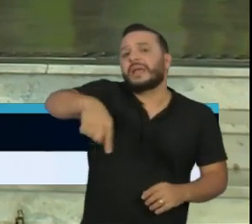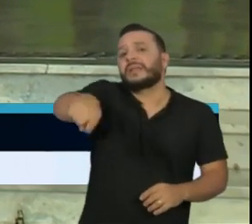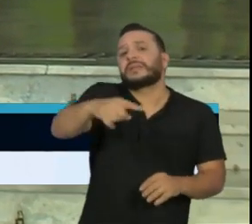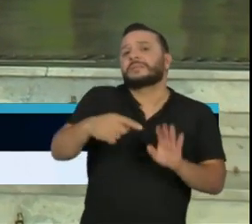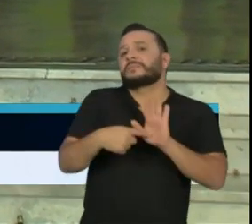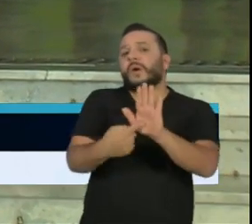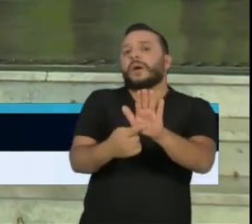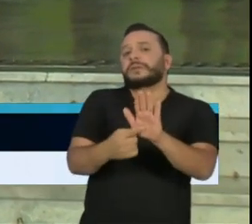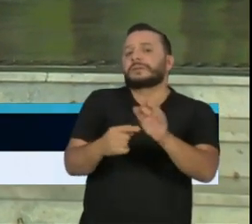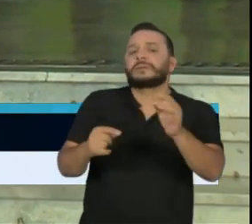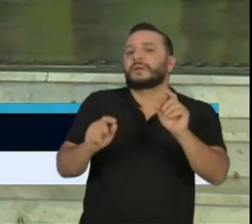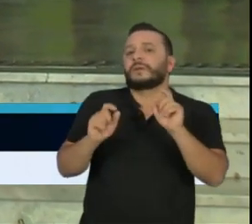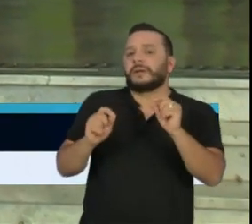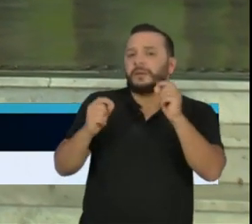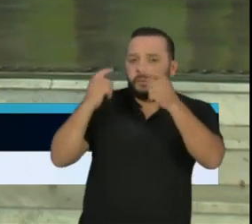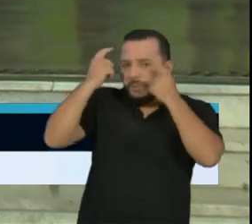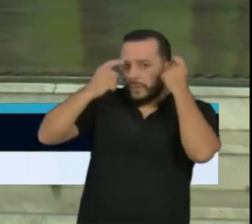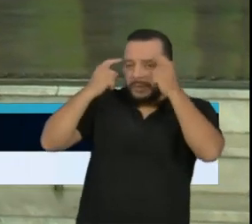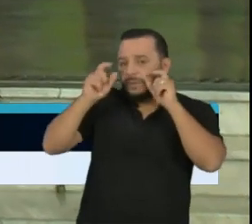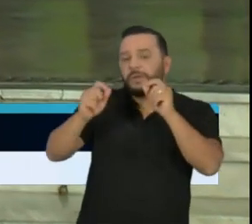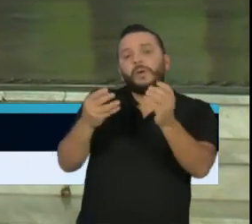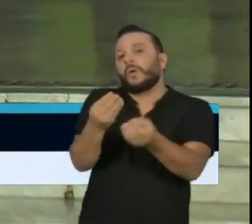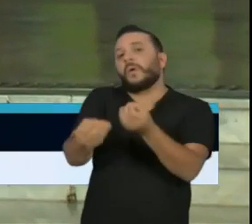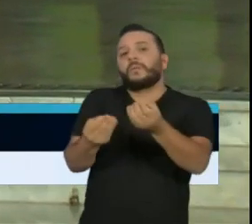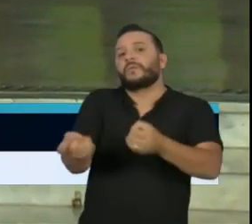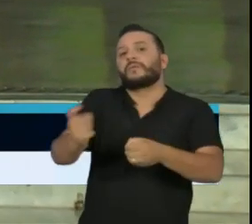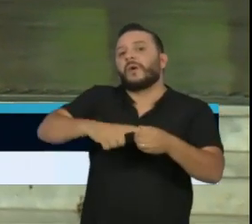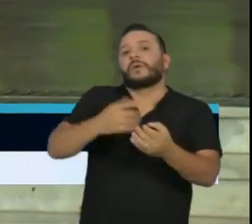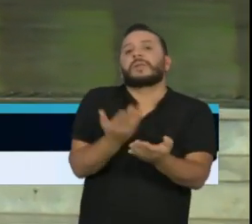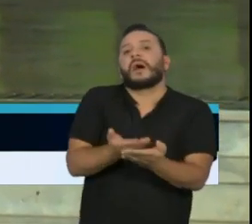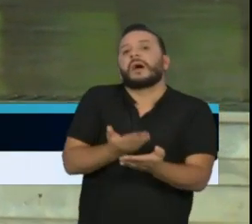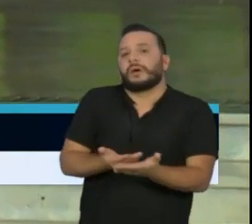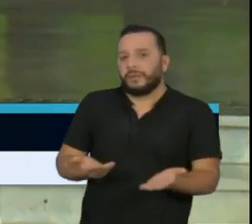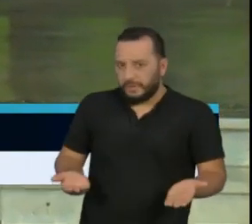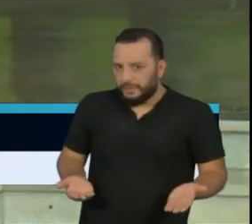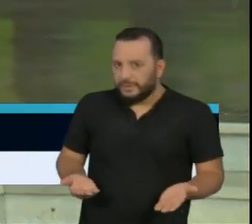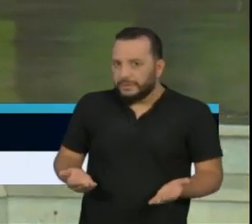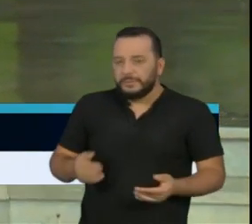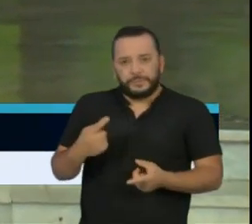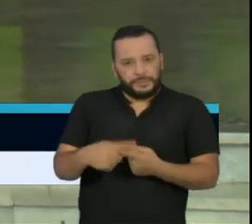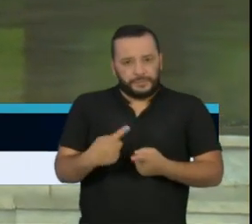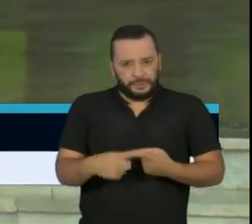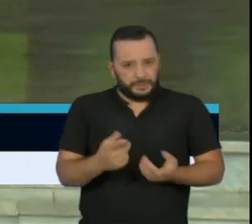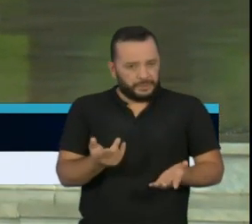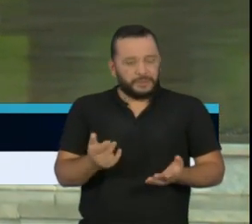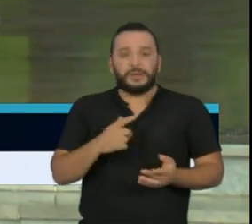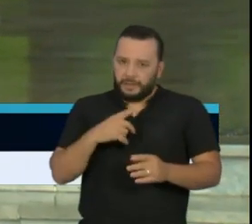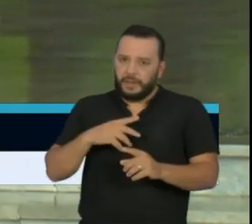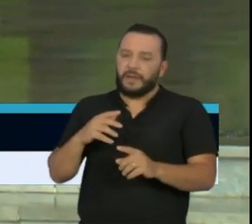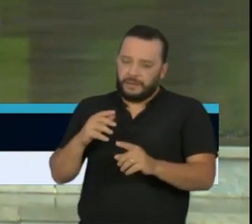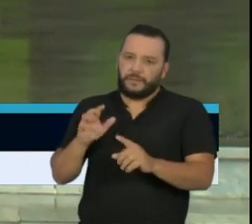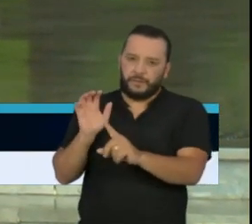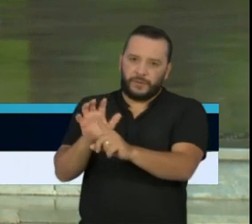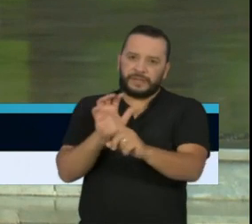é justamente com o planejamento de volta das aulas, porque uma coisa tem a ver com a outra. Na medida em que se